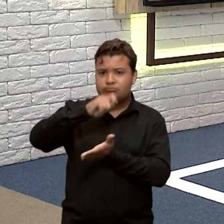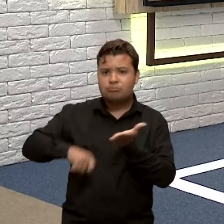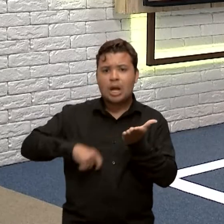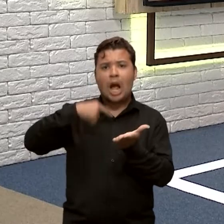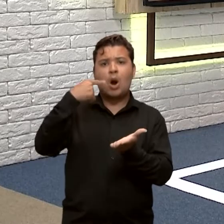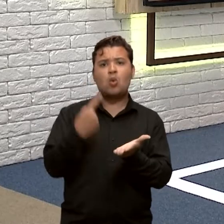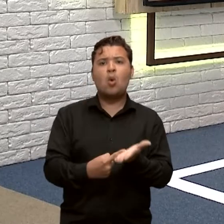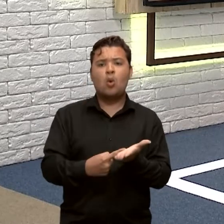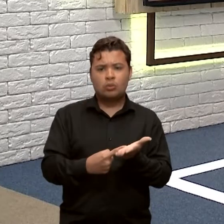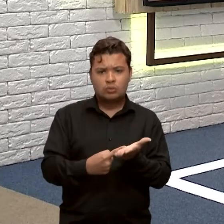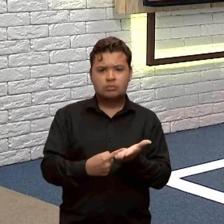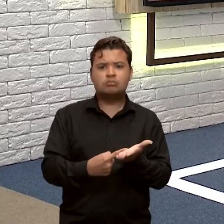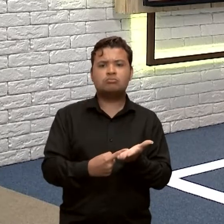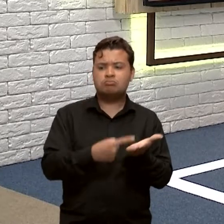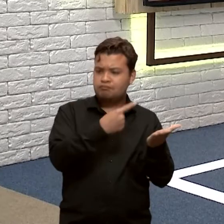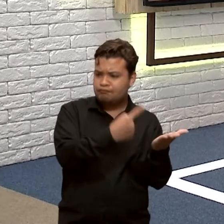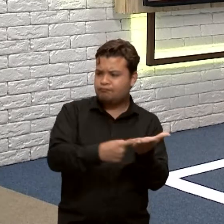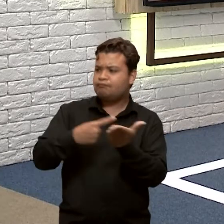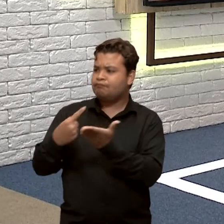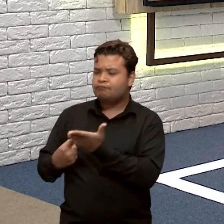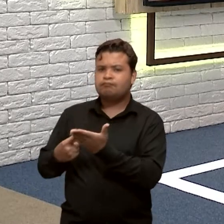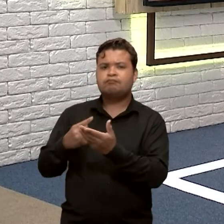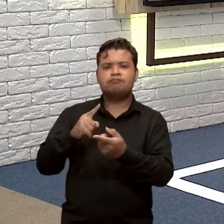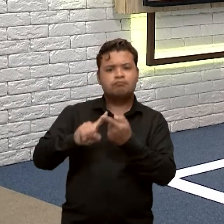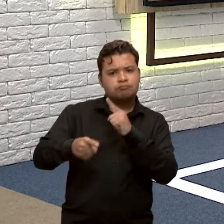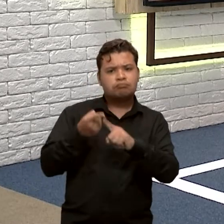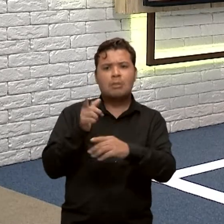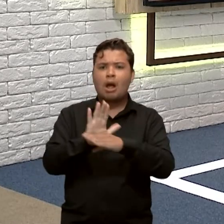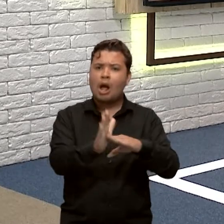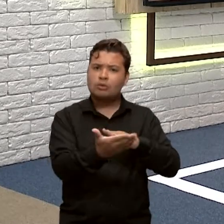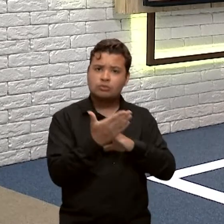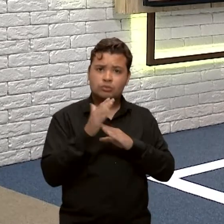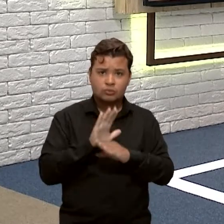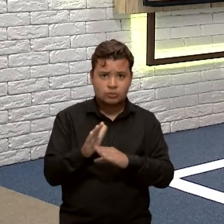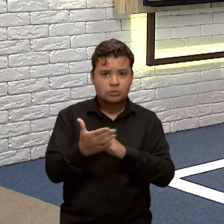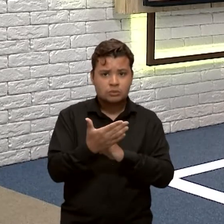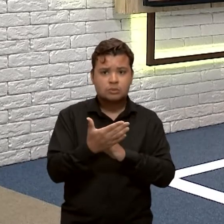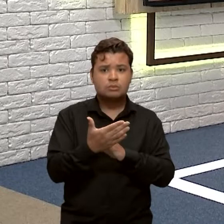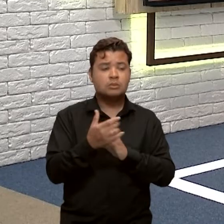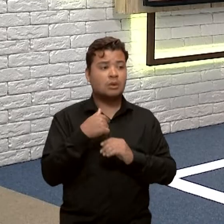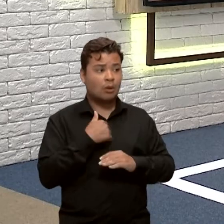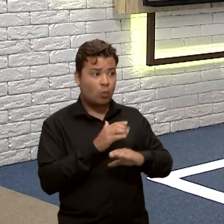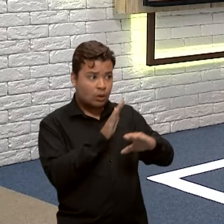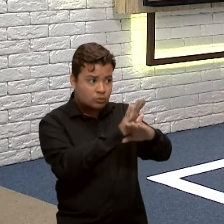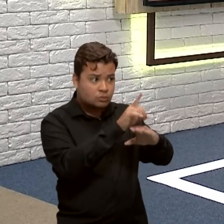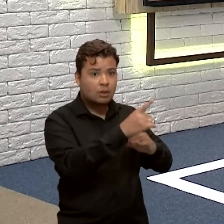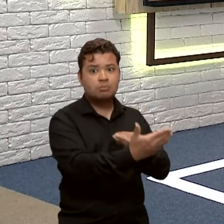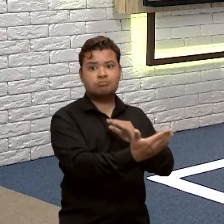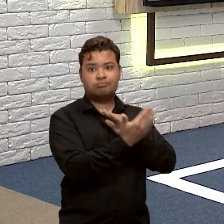de cooperação internacional. E, normalmente, esses acordos são bidirecionais.